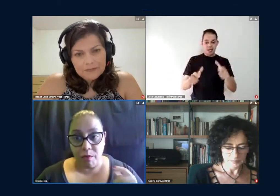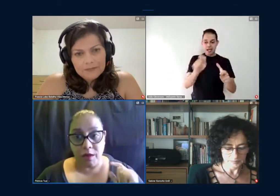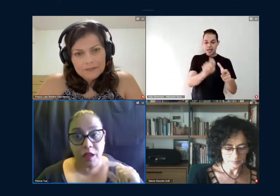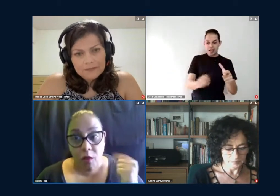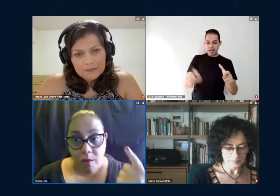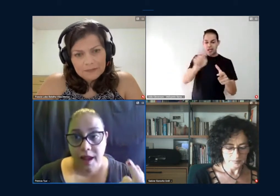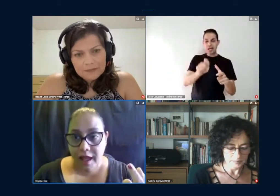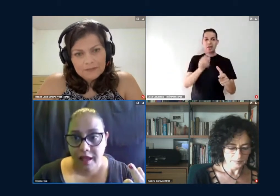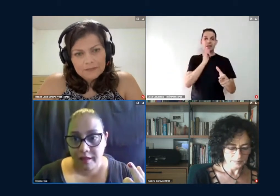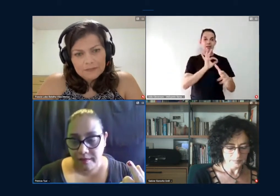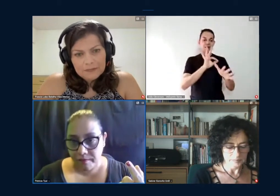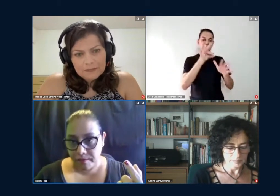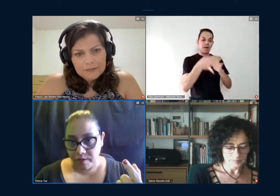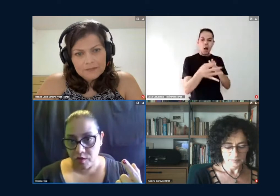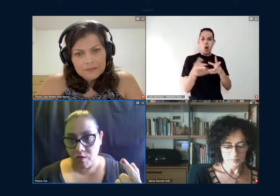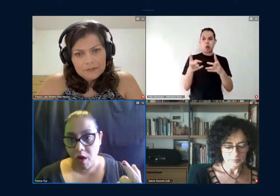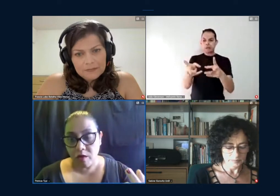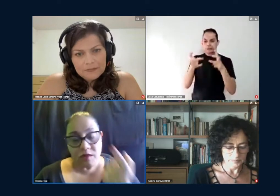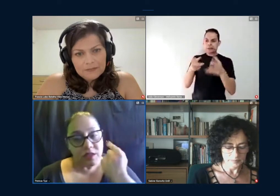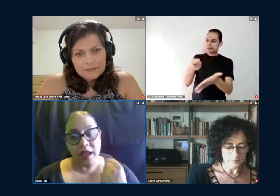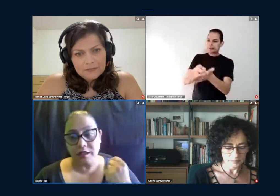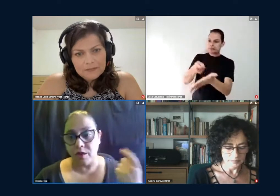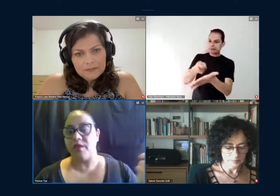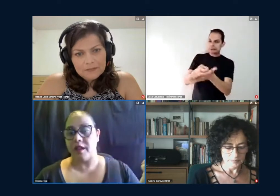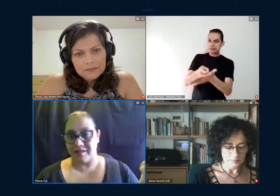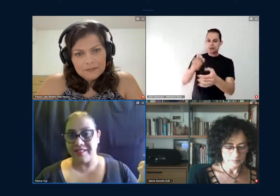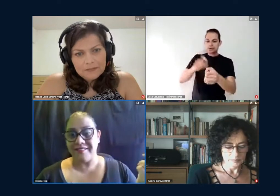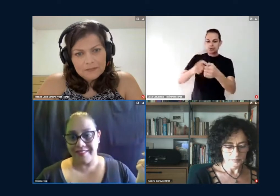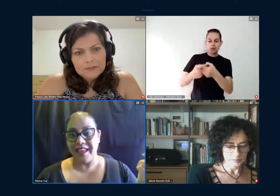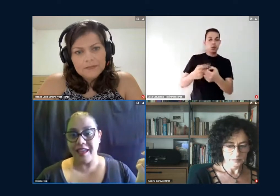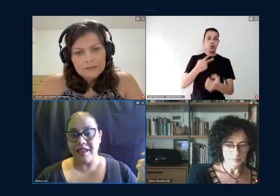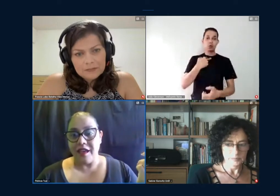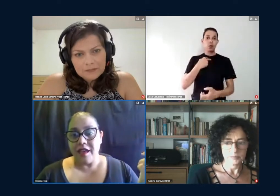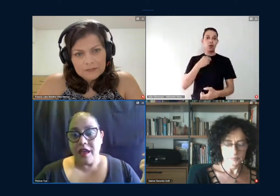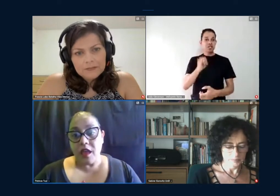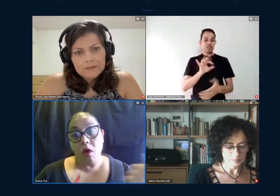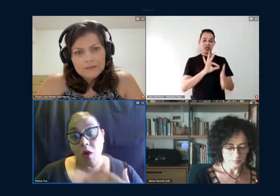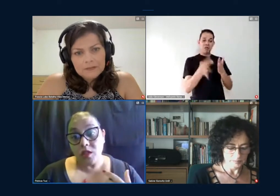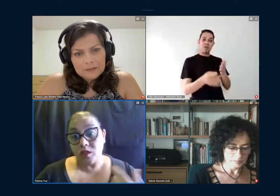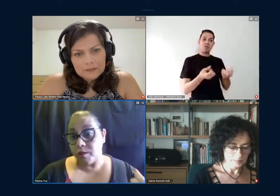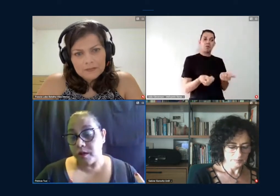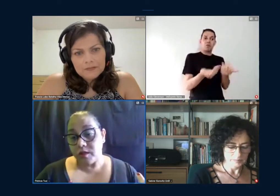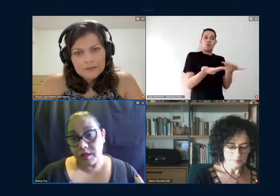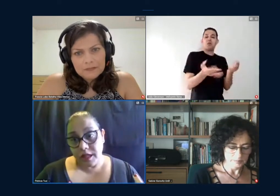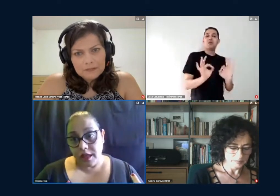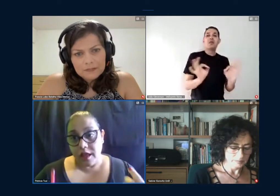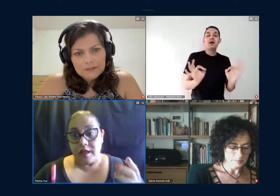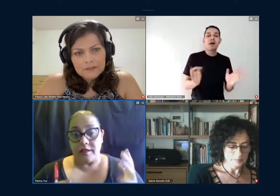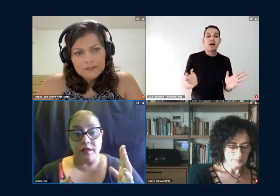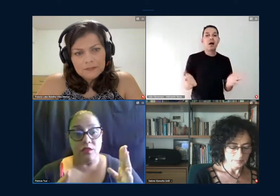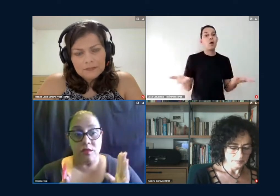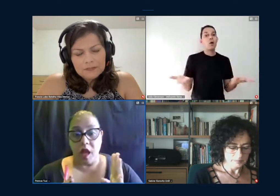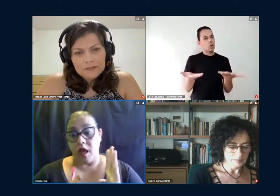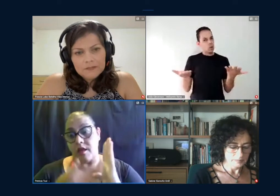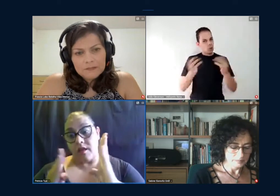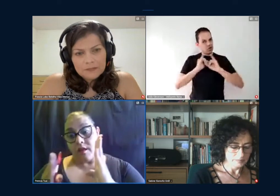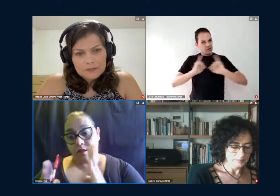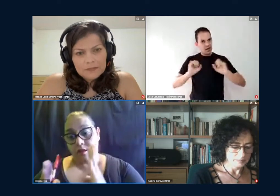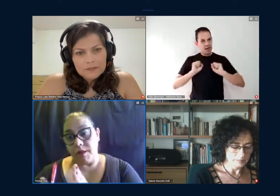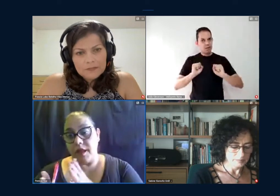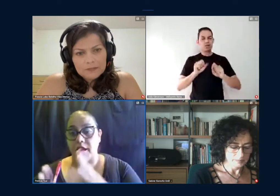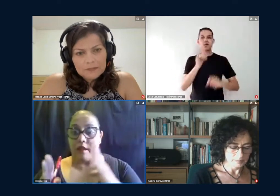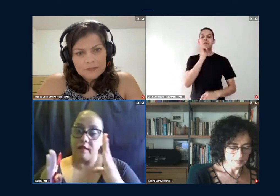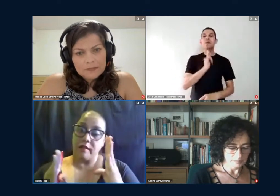federação podem cobrar de um órgão se elas não oferecem. E hoje, eu já posso dizer, se juntar